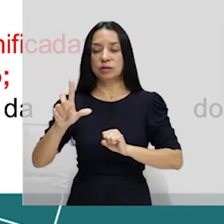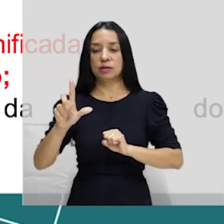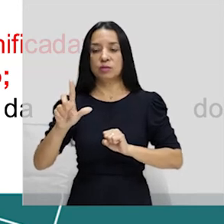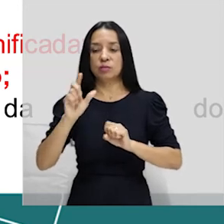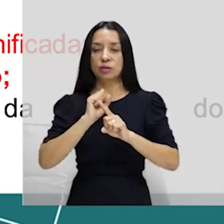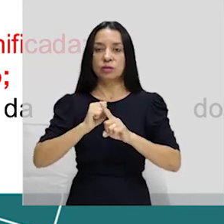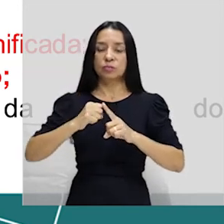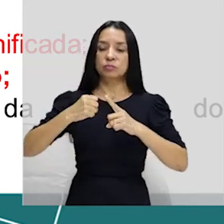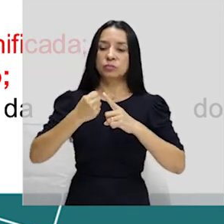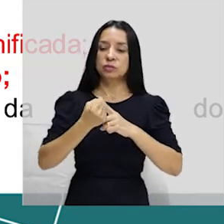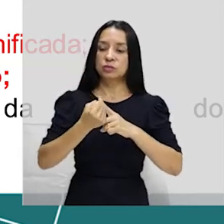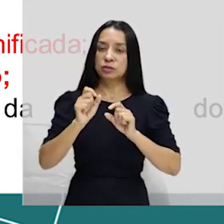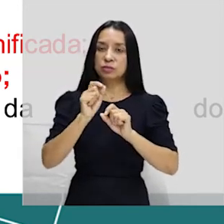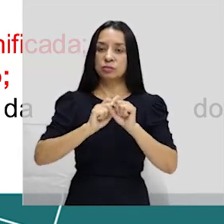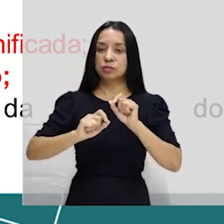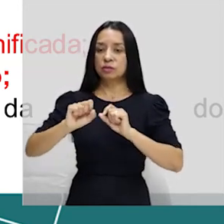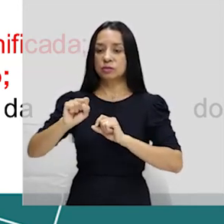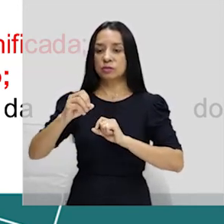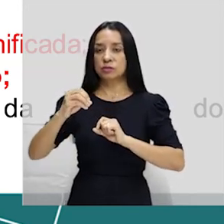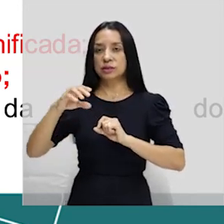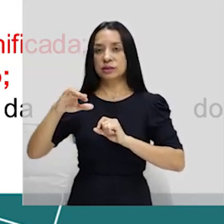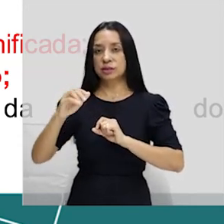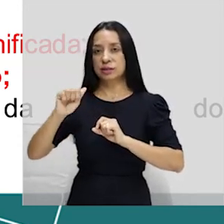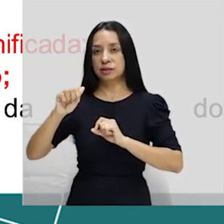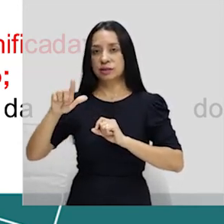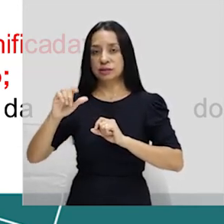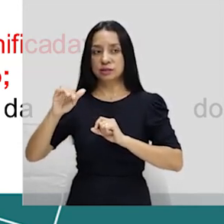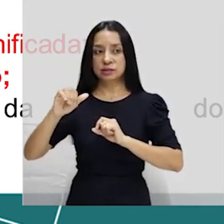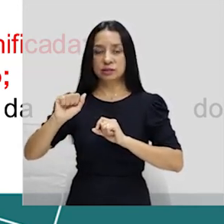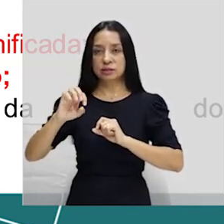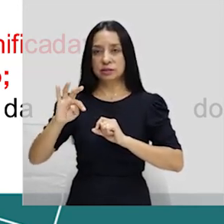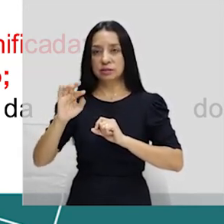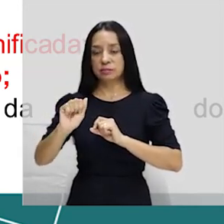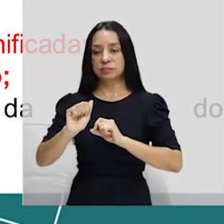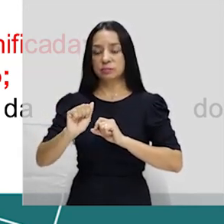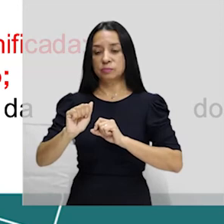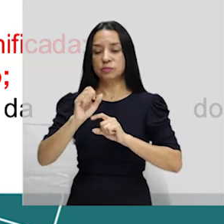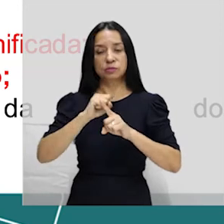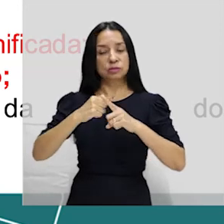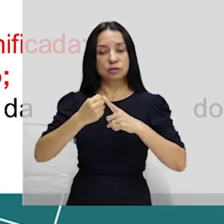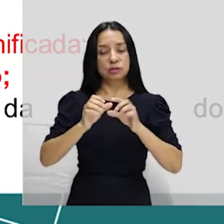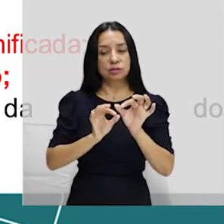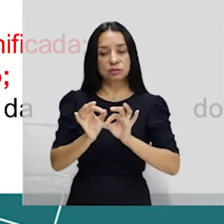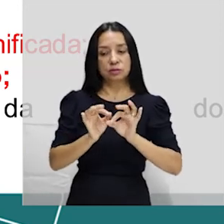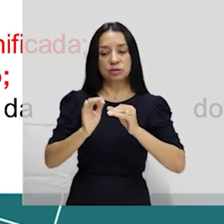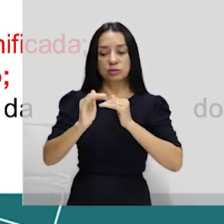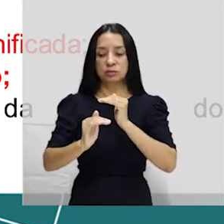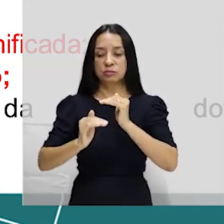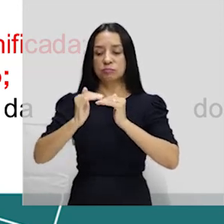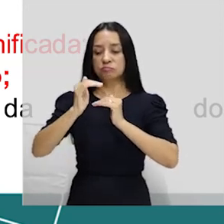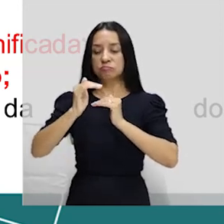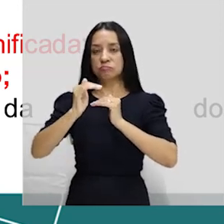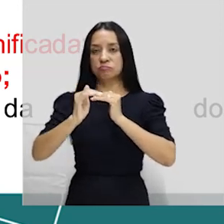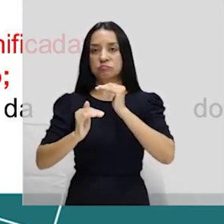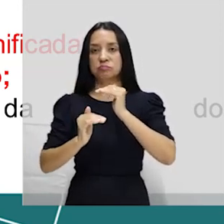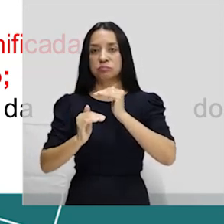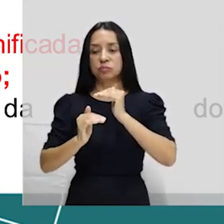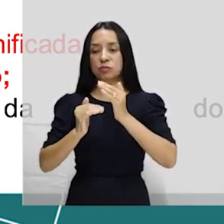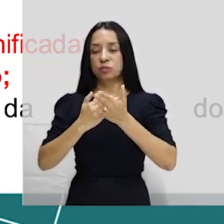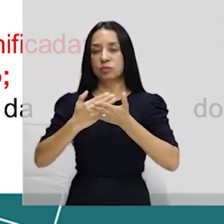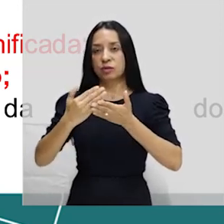Quarta questão, olha o que ela te diz. Abre aspas. Minha contribuição foi somente demonstrar que, primeiro,